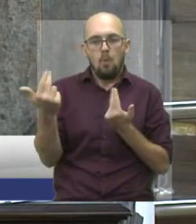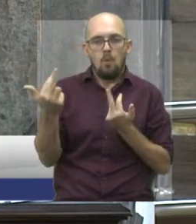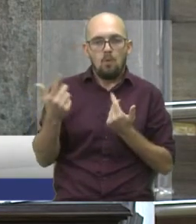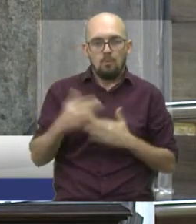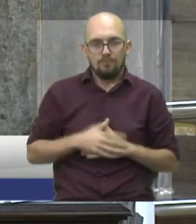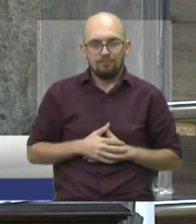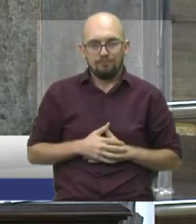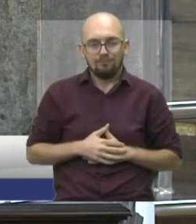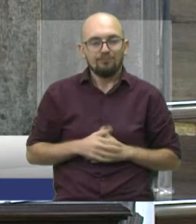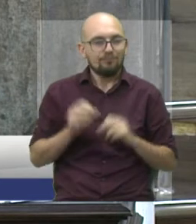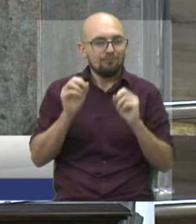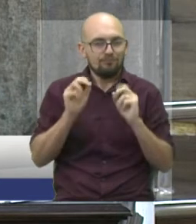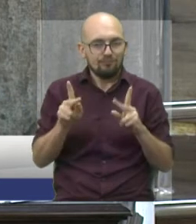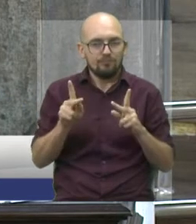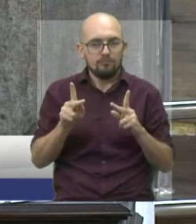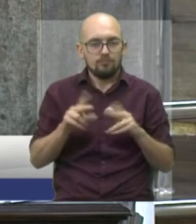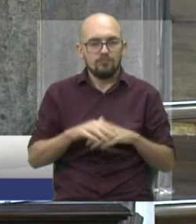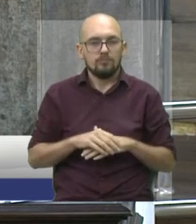tá?